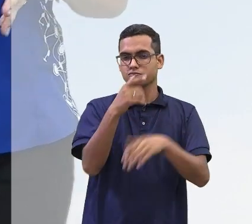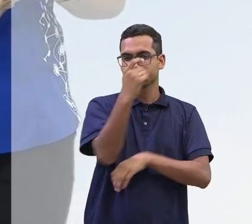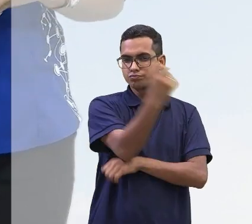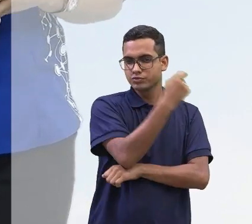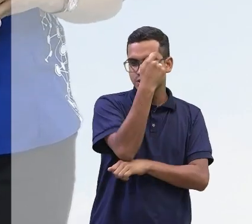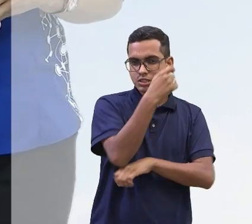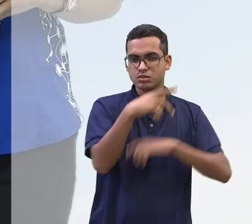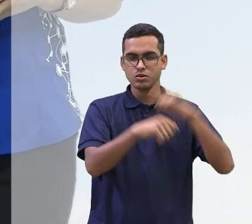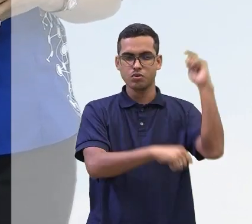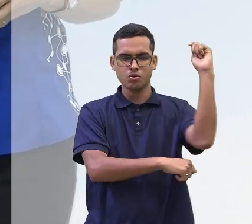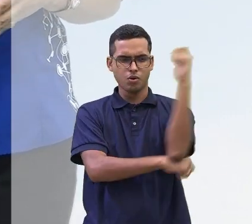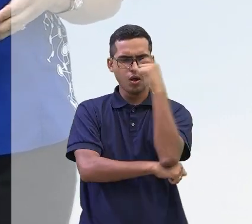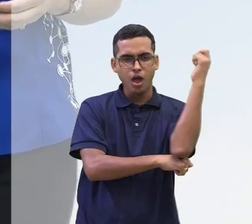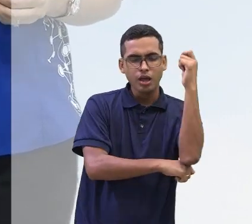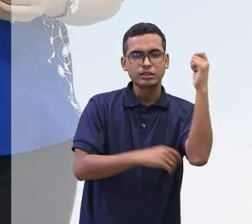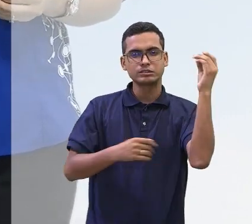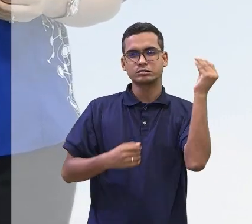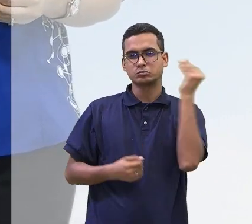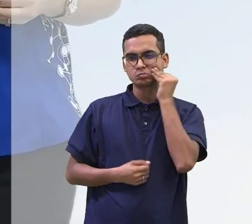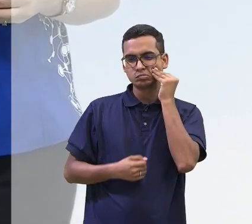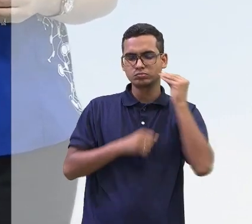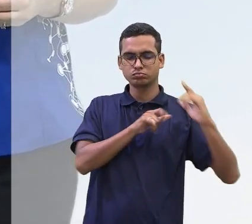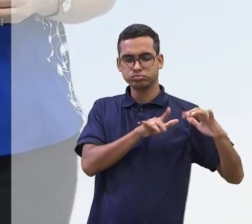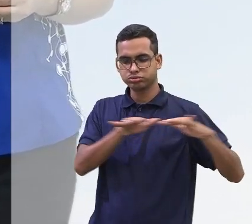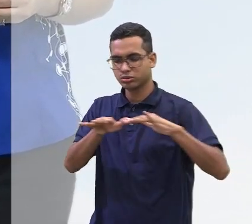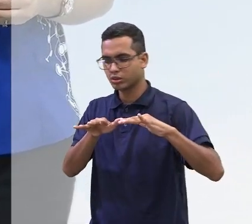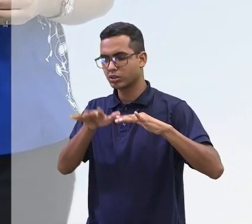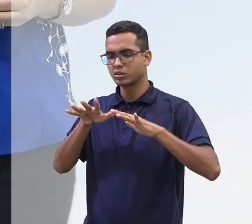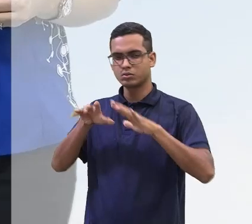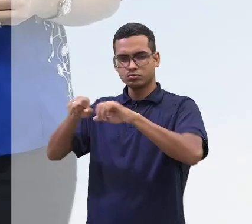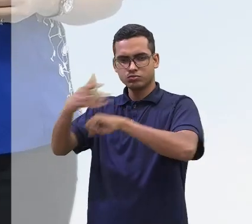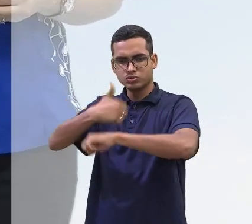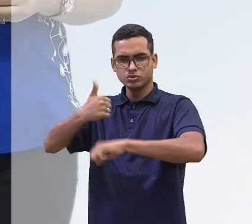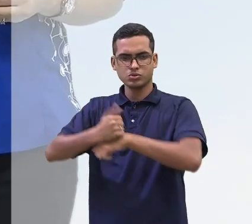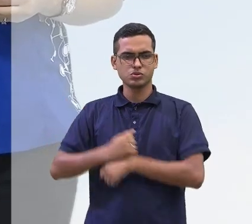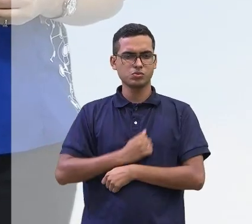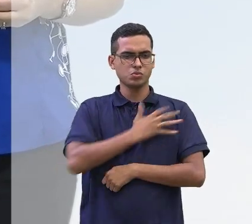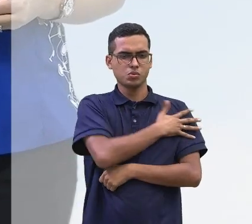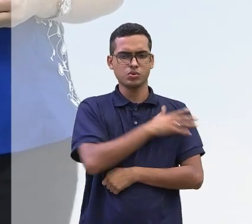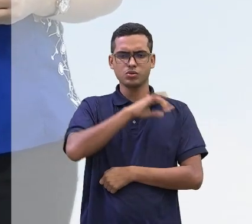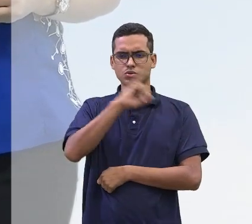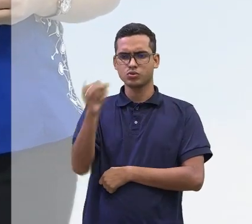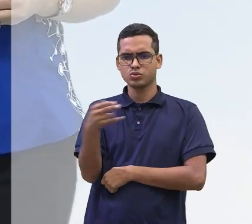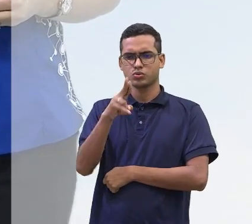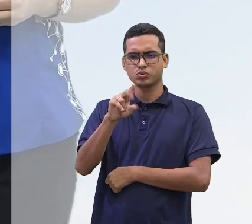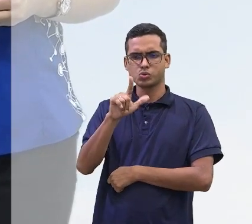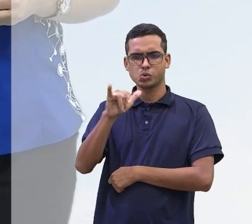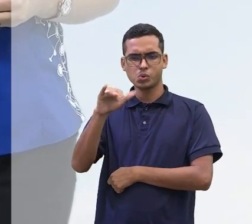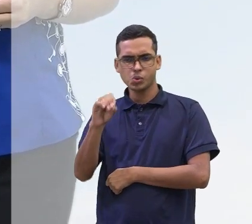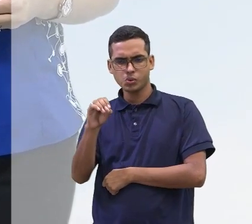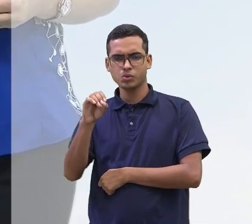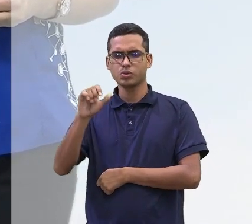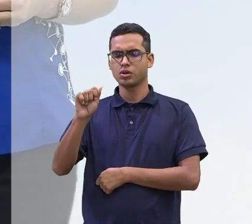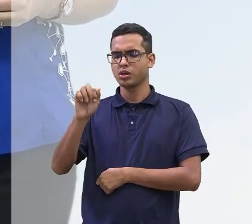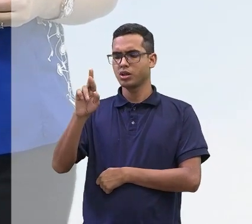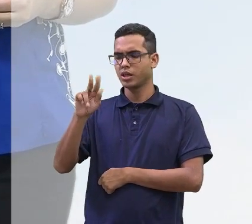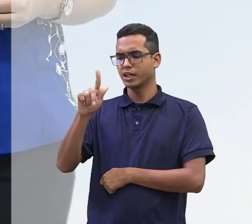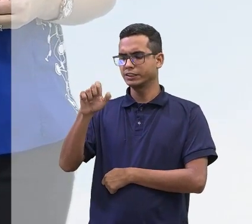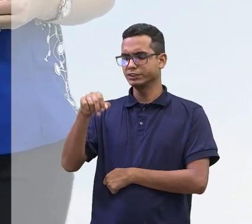E aí nós vamos observar a figura do capitão, de um general, melhor dizendo, Júlio Argentino, que vai